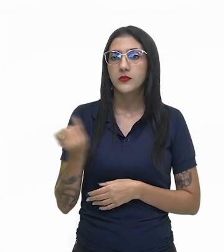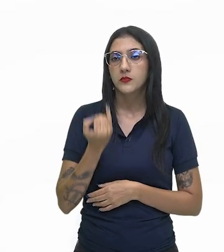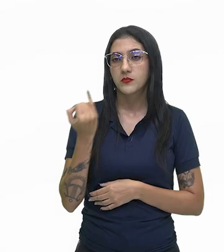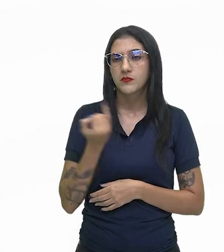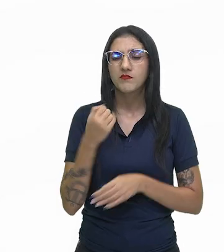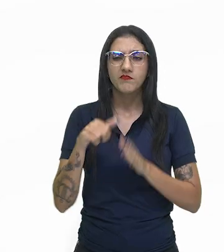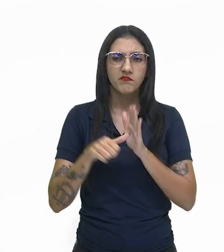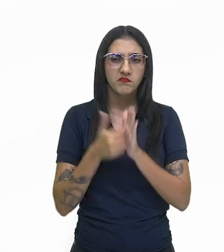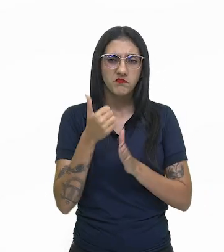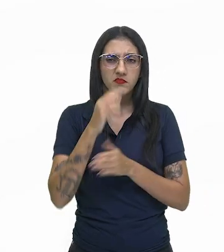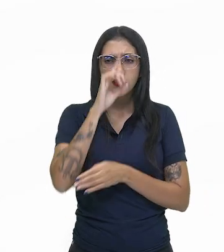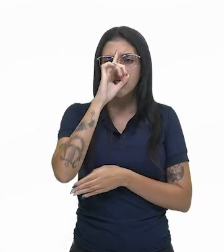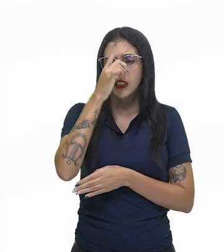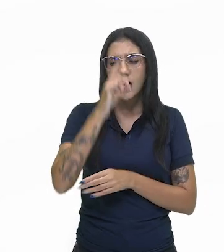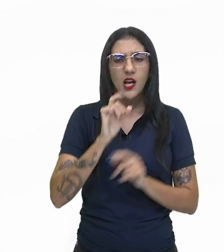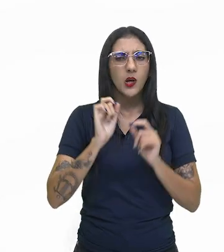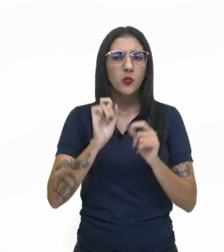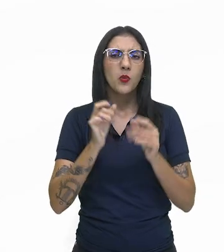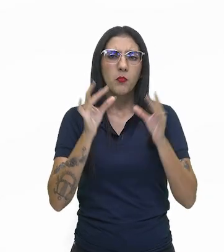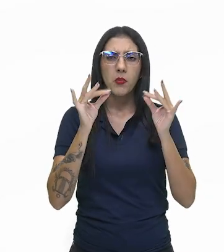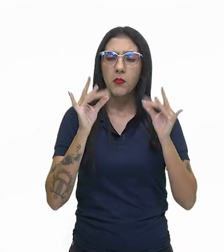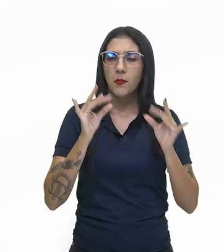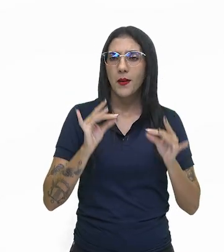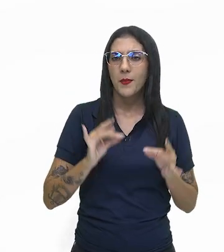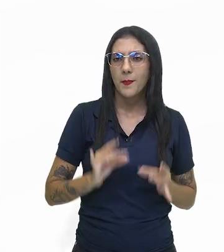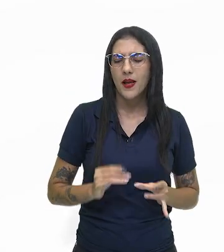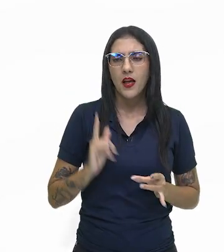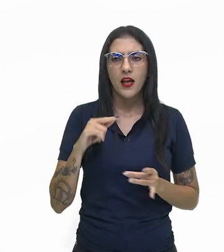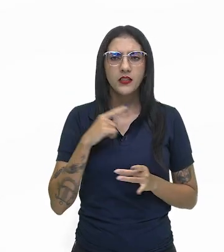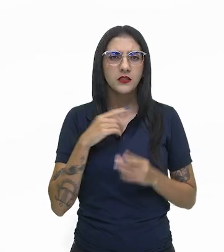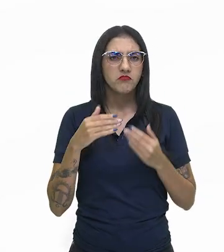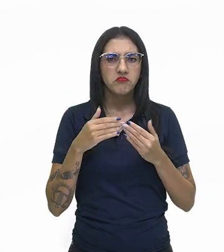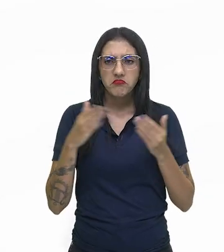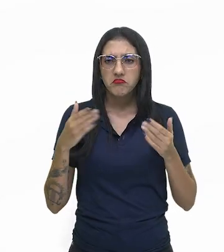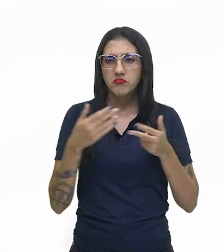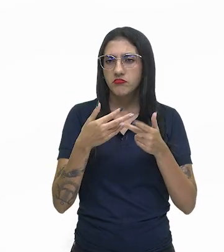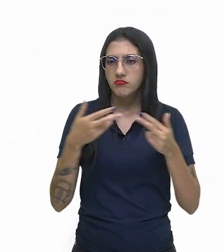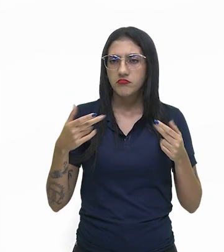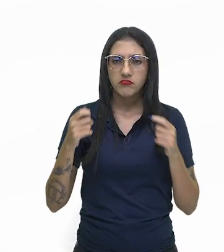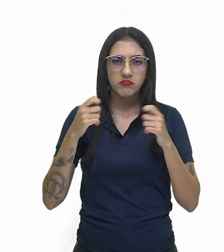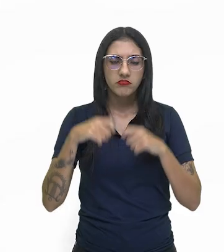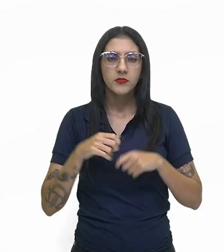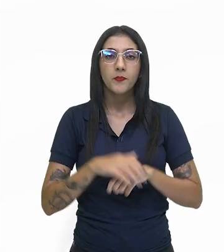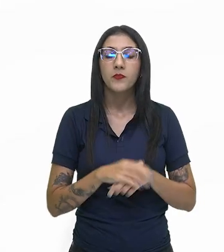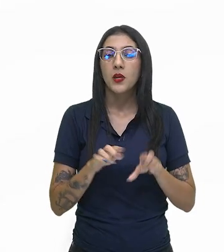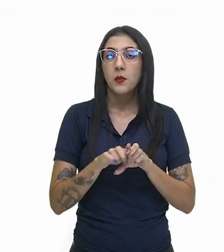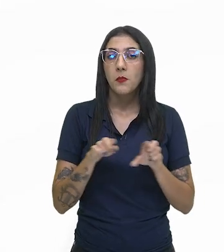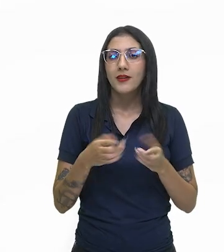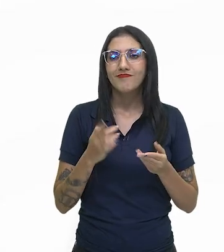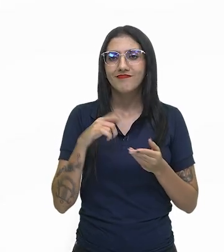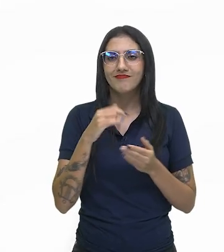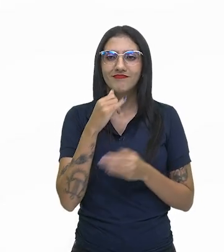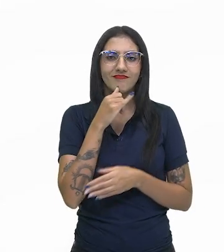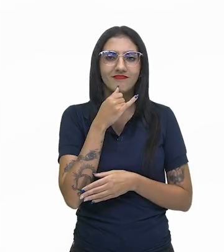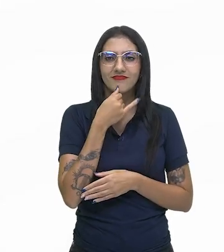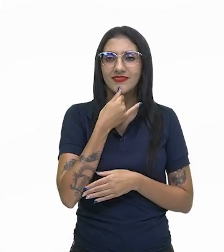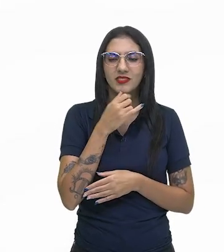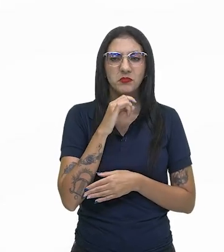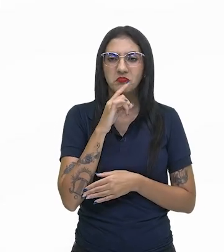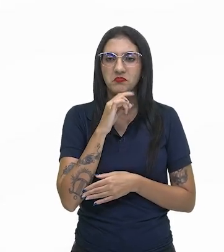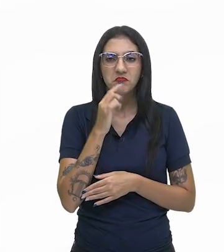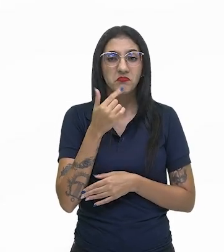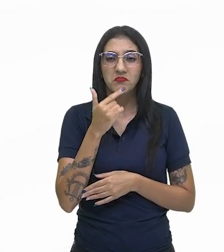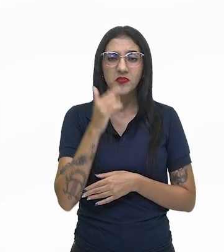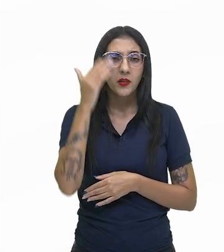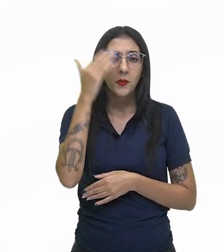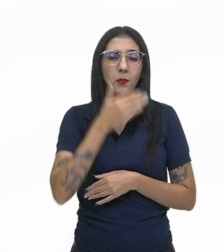ideias sobre o que era o átomo, né, isso abriu aí um questionamento, mas infelizmente sem